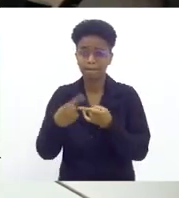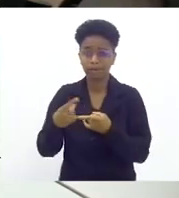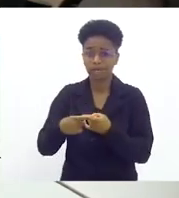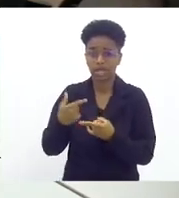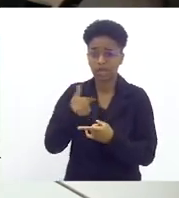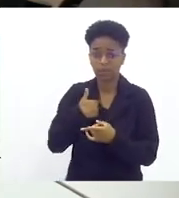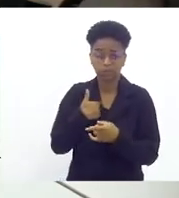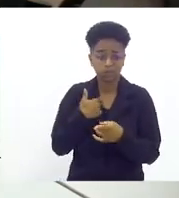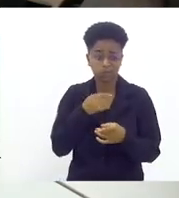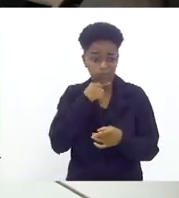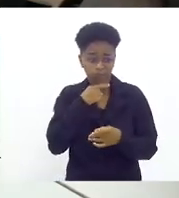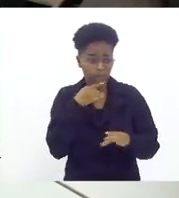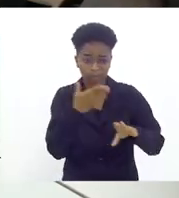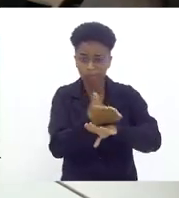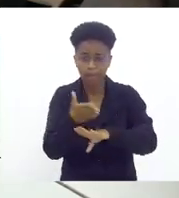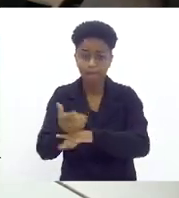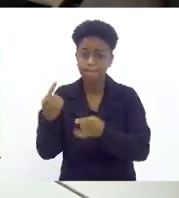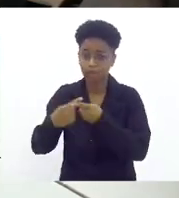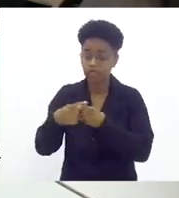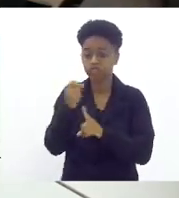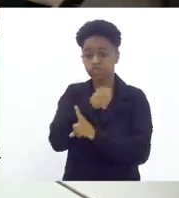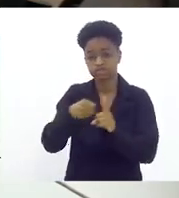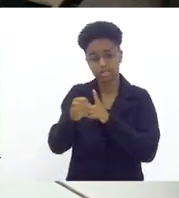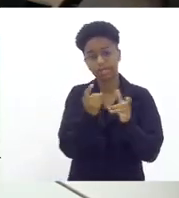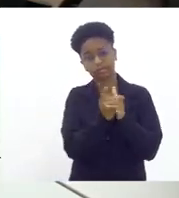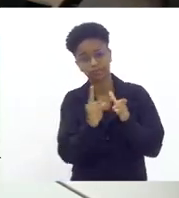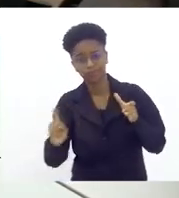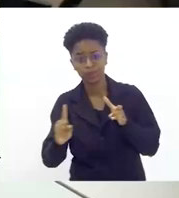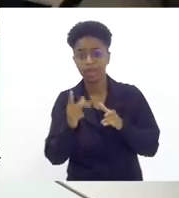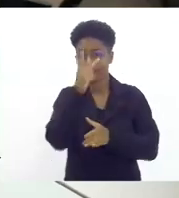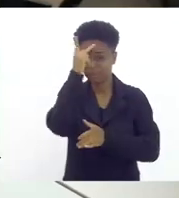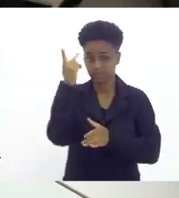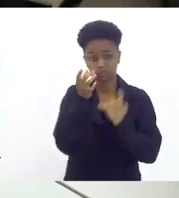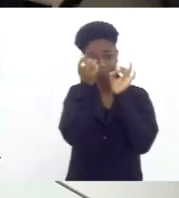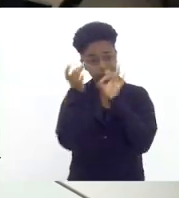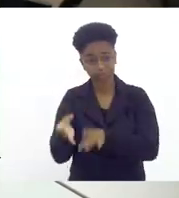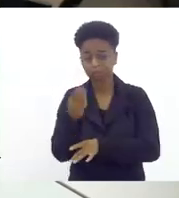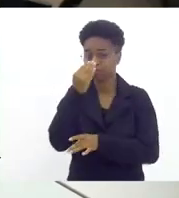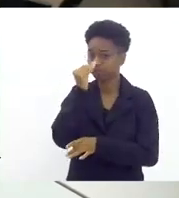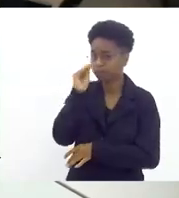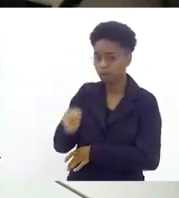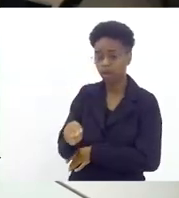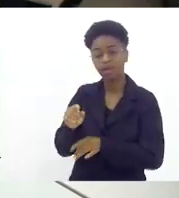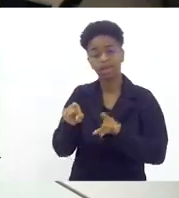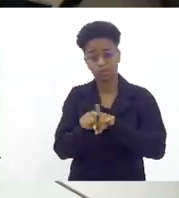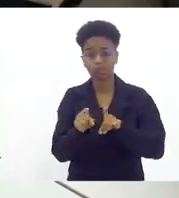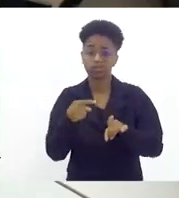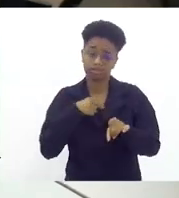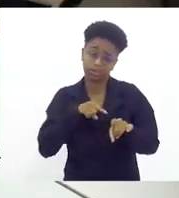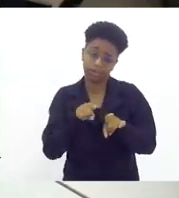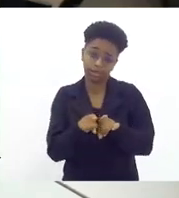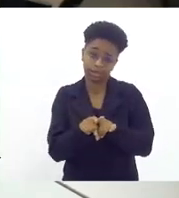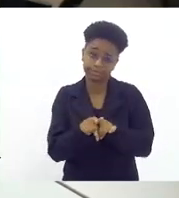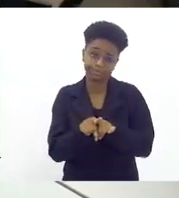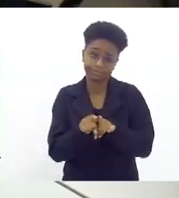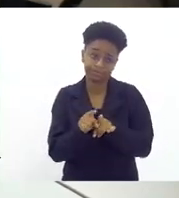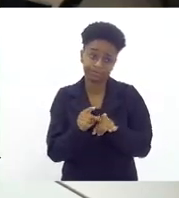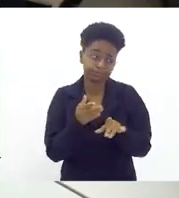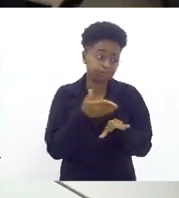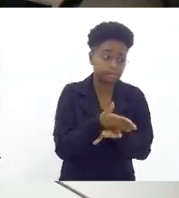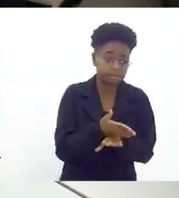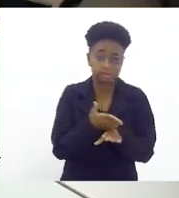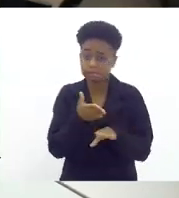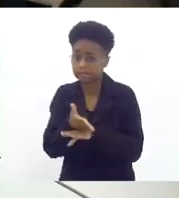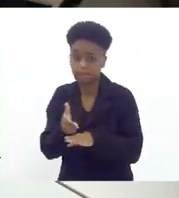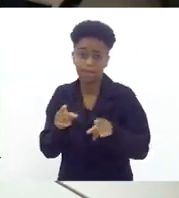não me acesso, né? Porque a sociedade já me exclui, as pessoas já me excluem, né? Eu acabo me excluindo também por causa de toda